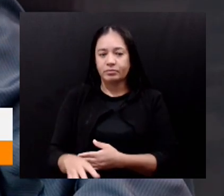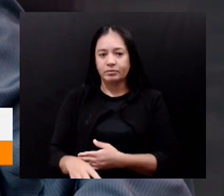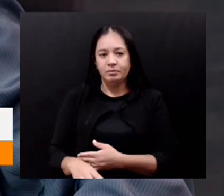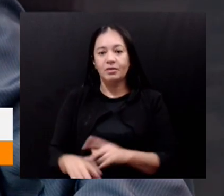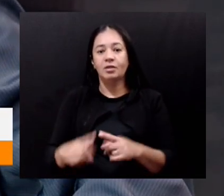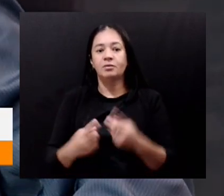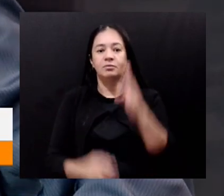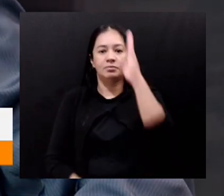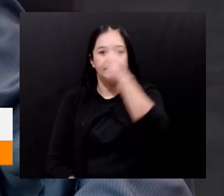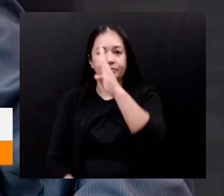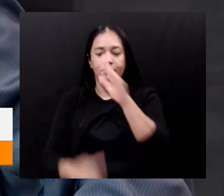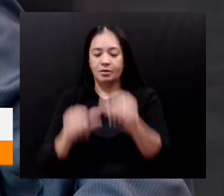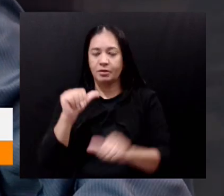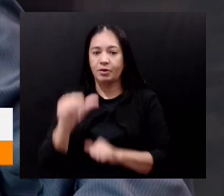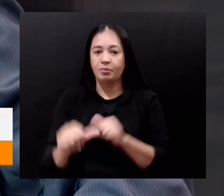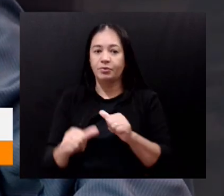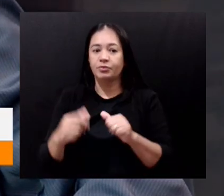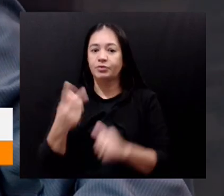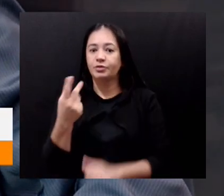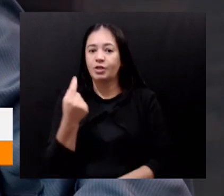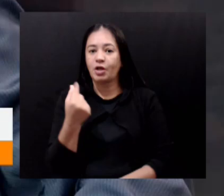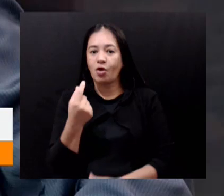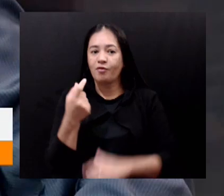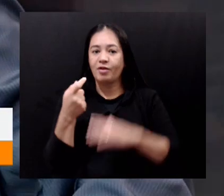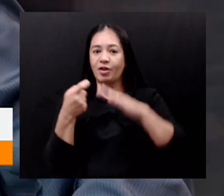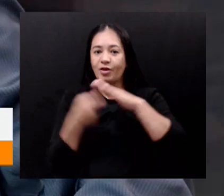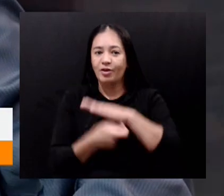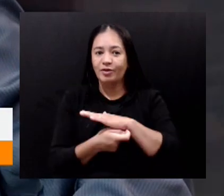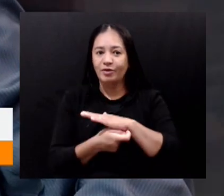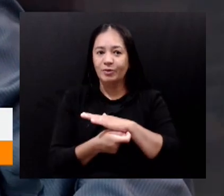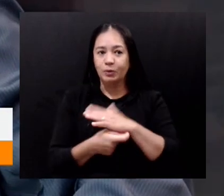do investimento de forma, assim, astronômica.